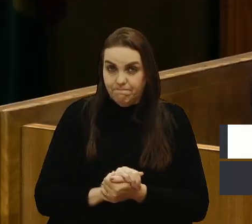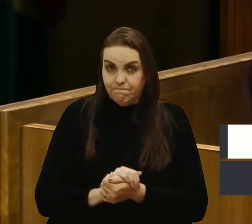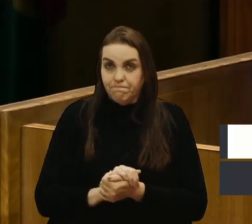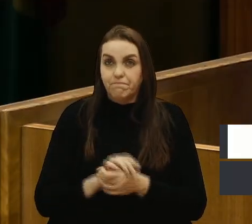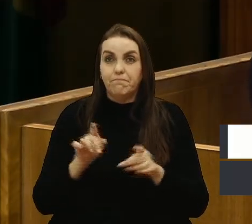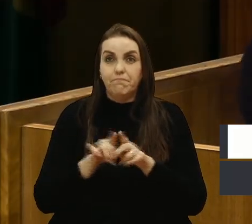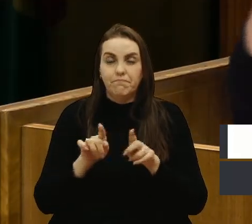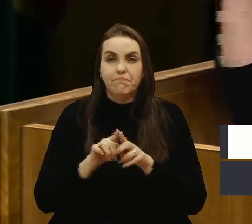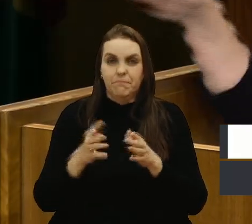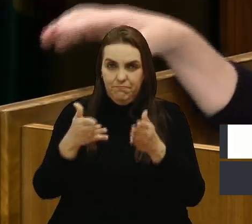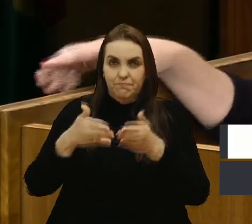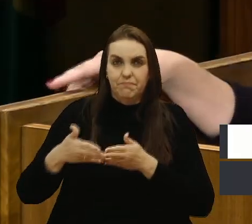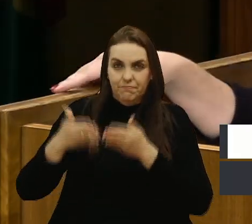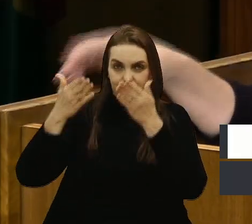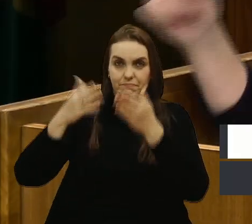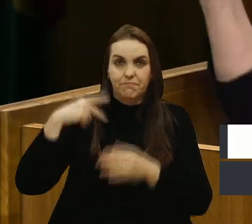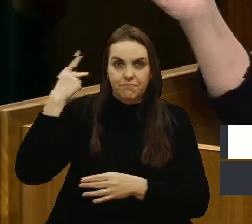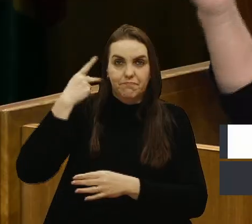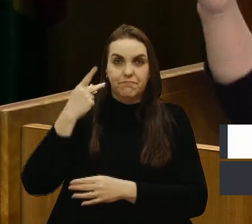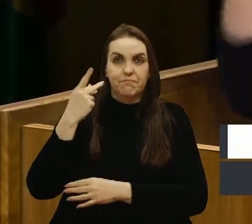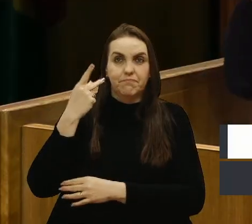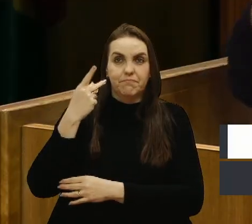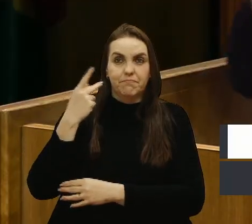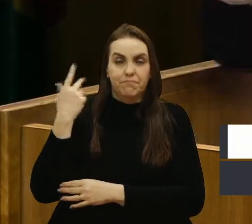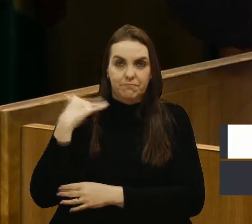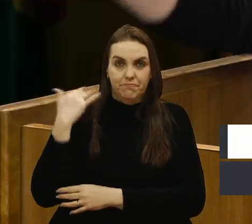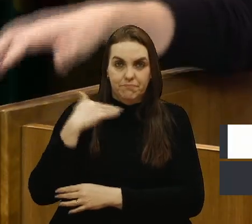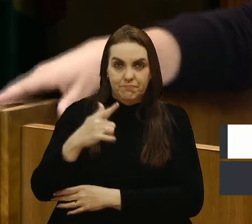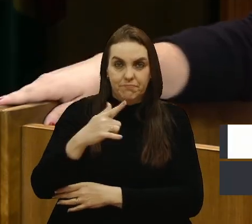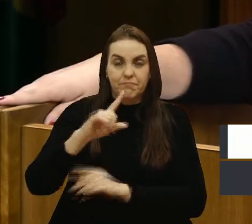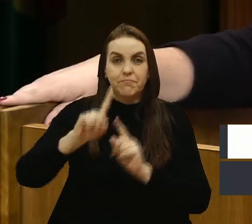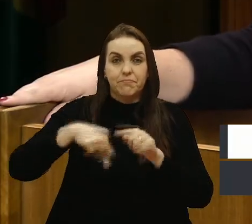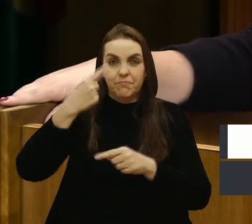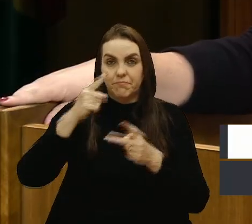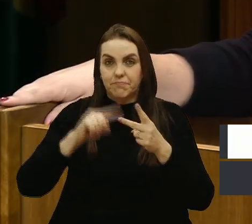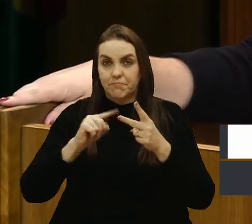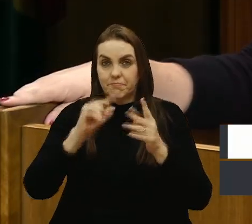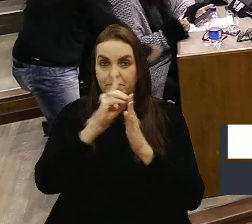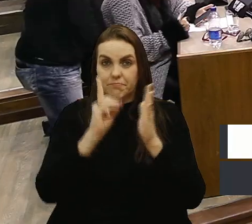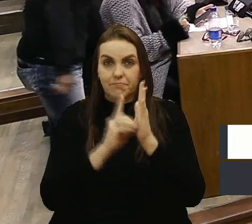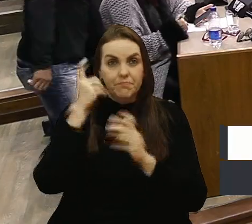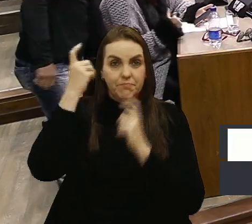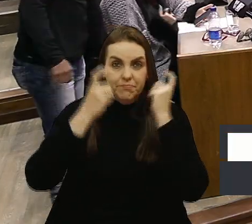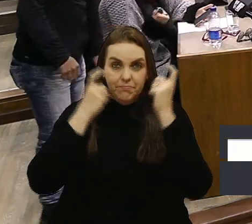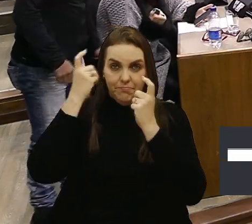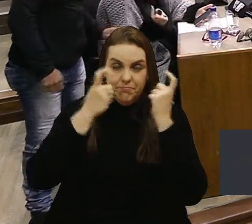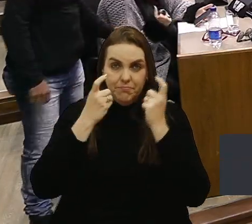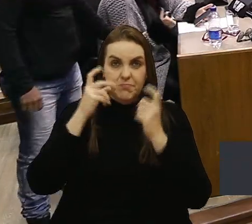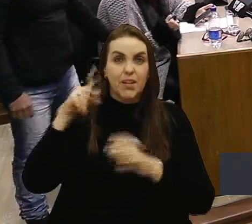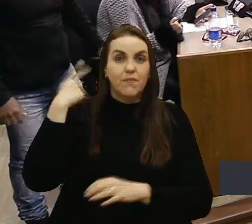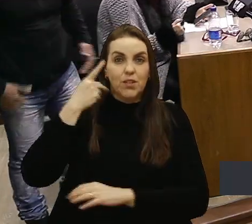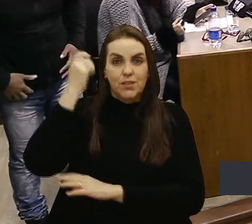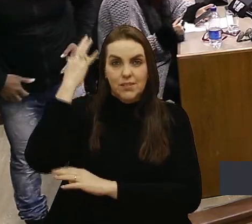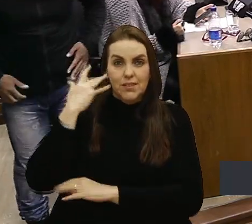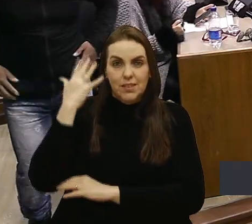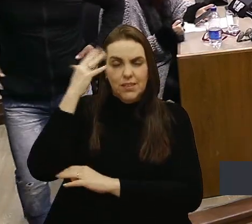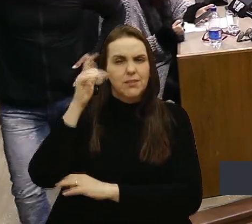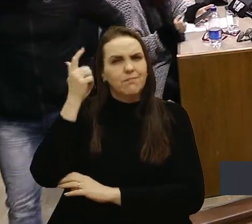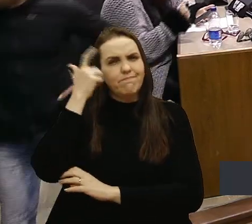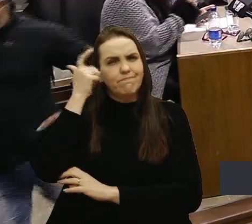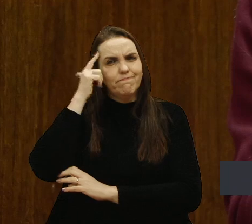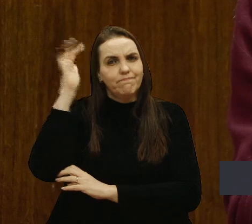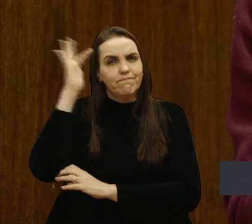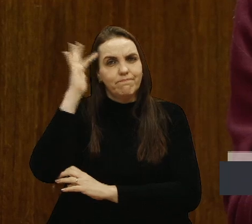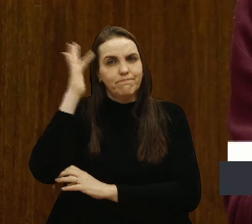vou passar a parte para a vereadora Andressa, em segundo eu vou falar do segundo ponto do decreto que me preocupa. Vereadora Daiane, eu estava refletindo